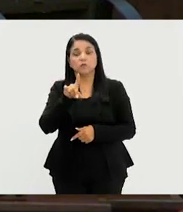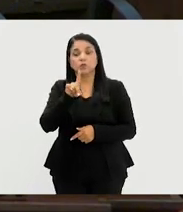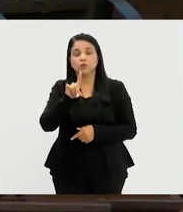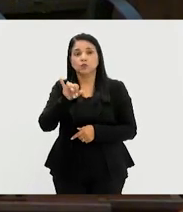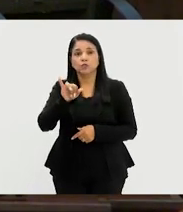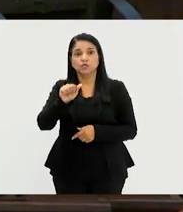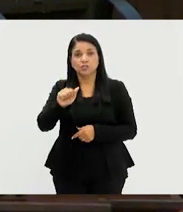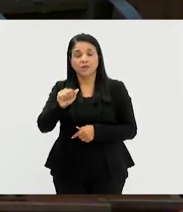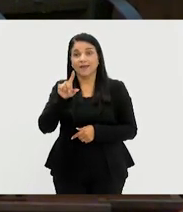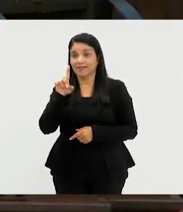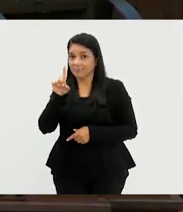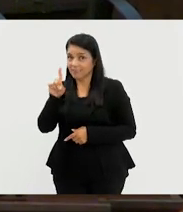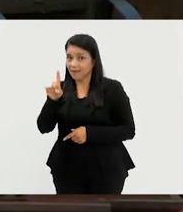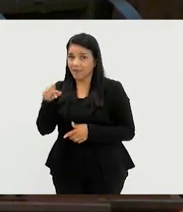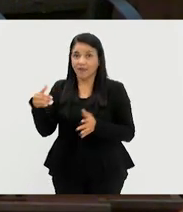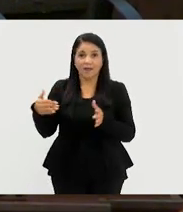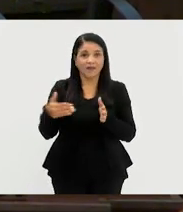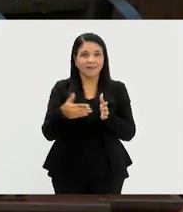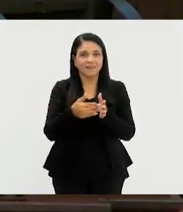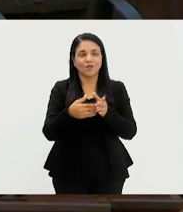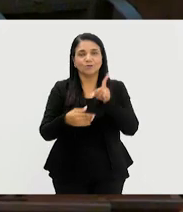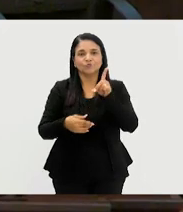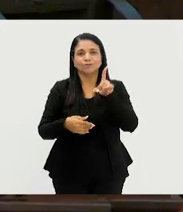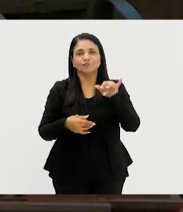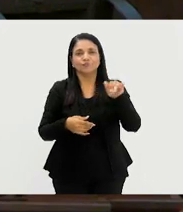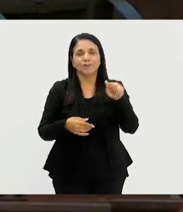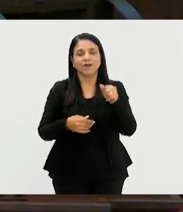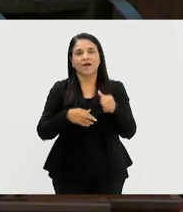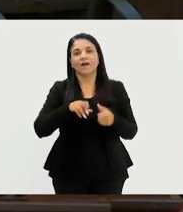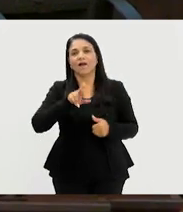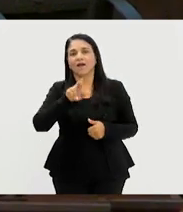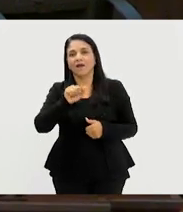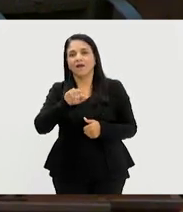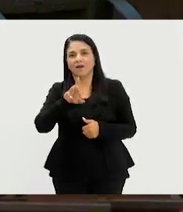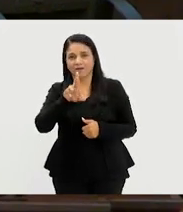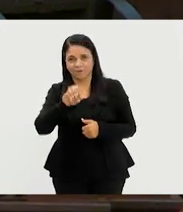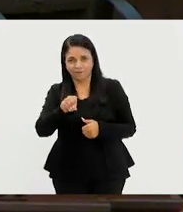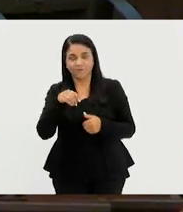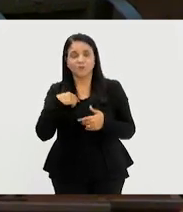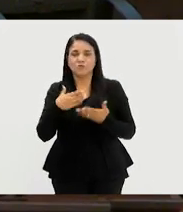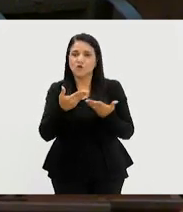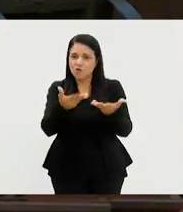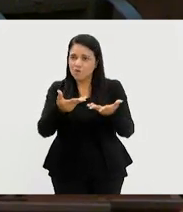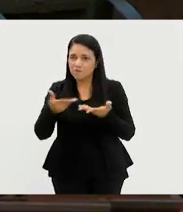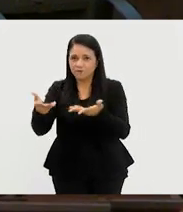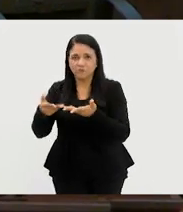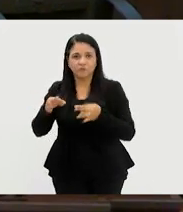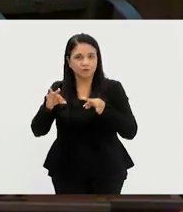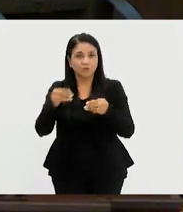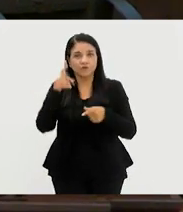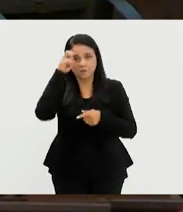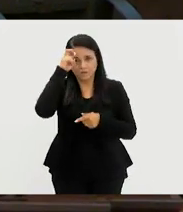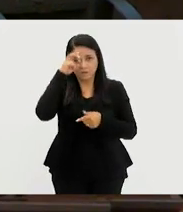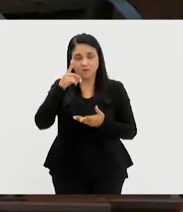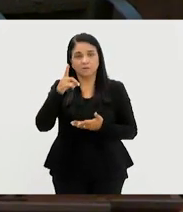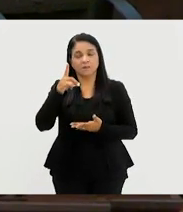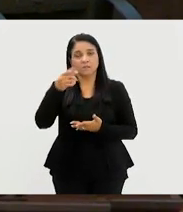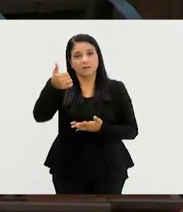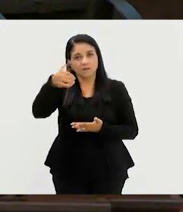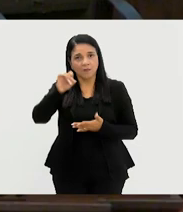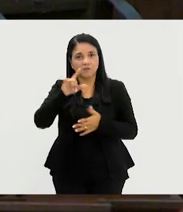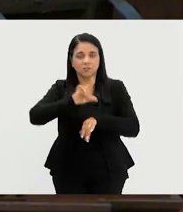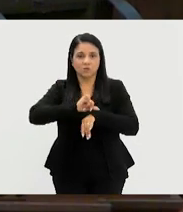raro. Então eu quero dizer que convidar a todos para estarem aqui na quinta-feira às 10 horas da manhã. Não havendo mais